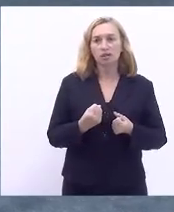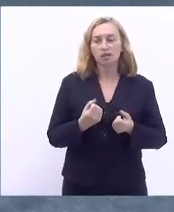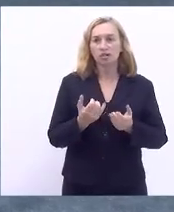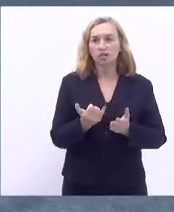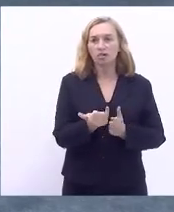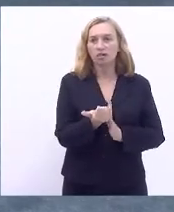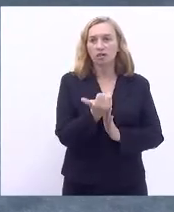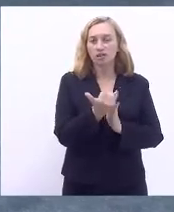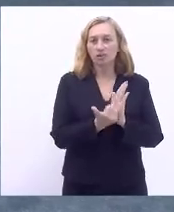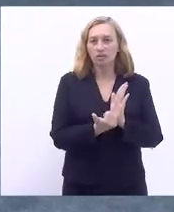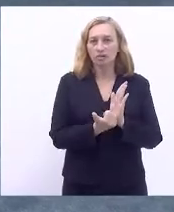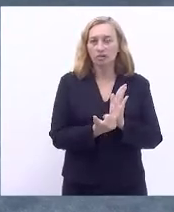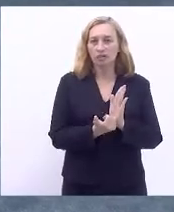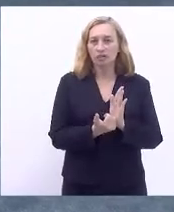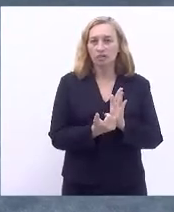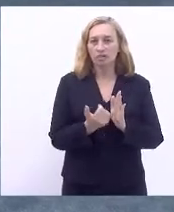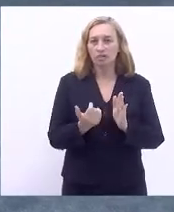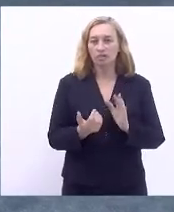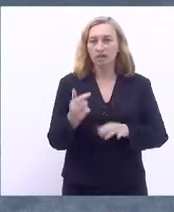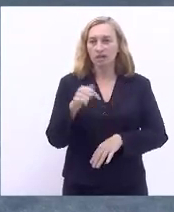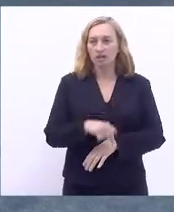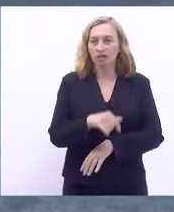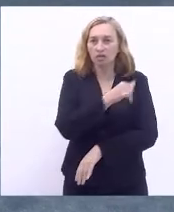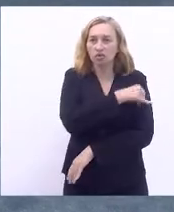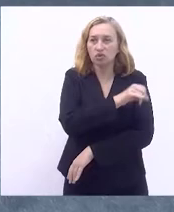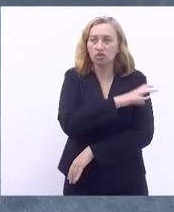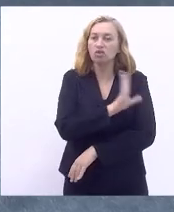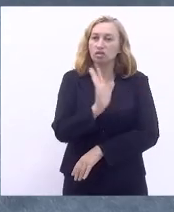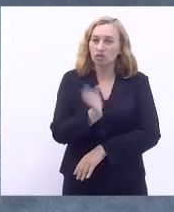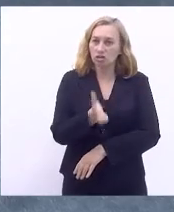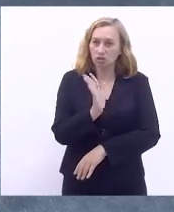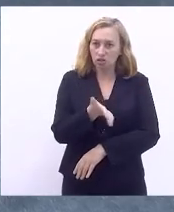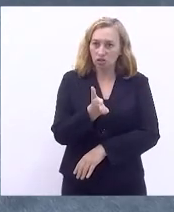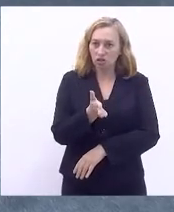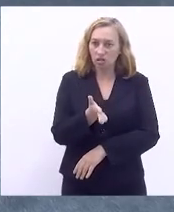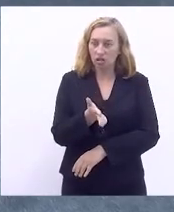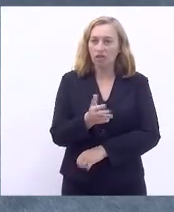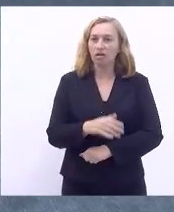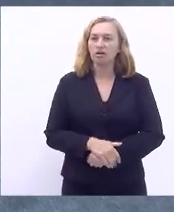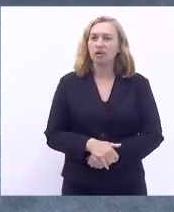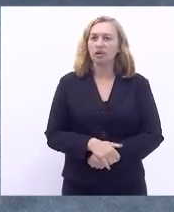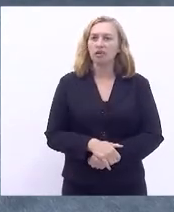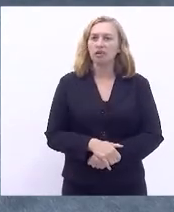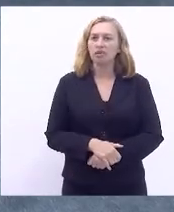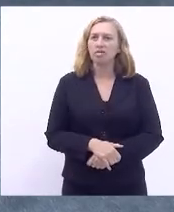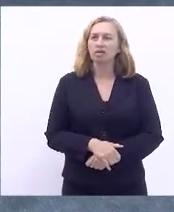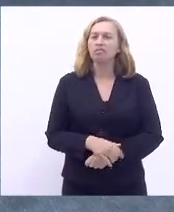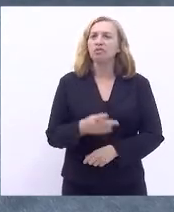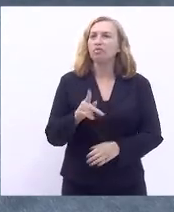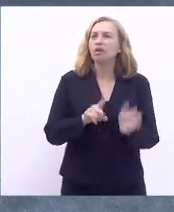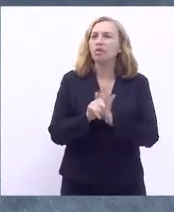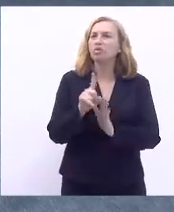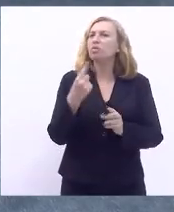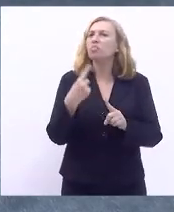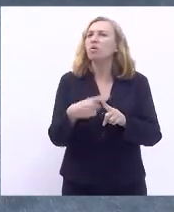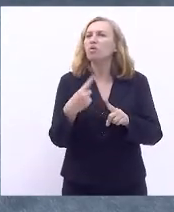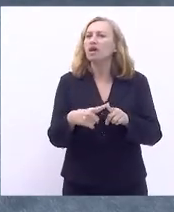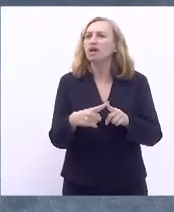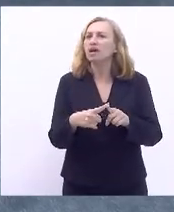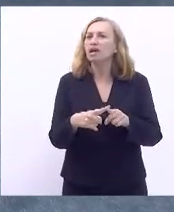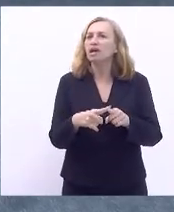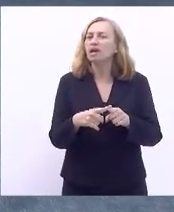aqui no Estado do Rio de Janeiro. Obviamente que ela já se encontra instalada. Então, fica um questionamento, por que não estender